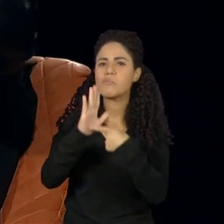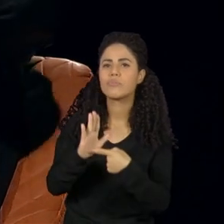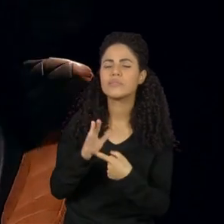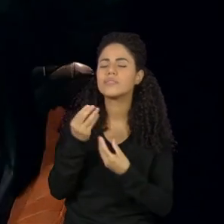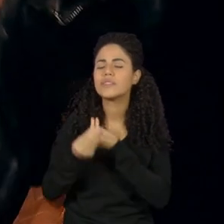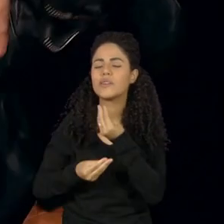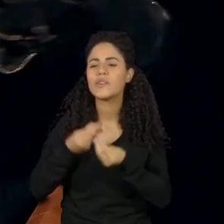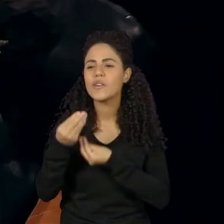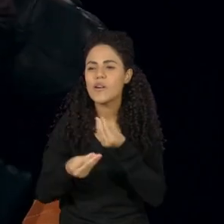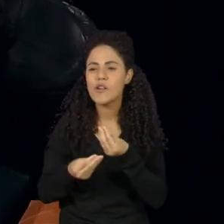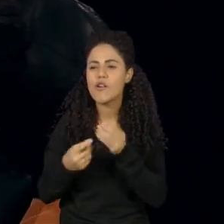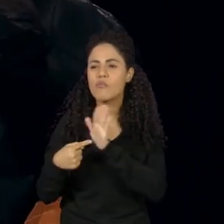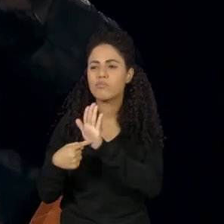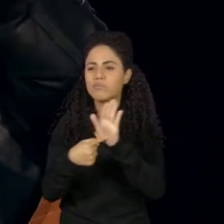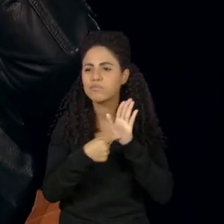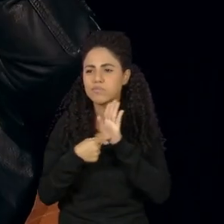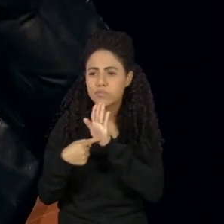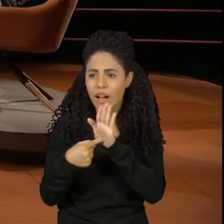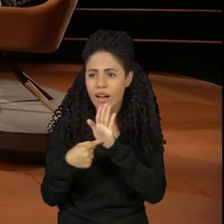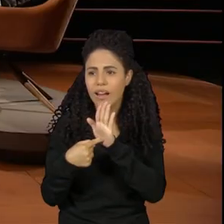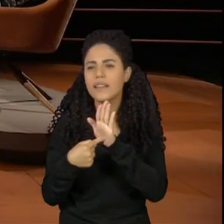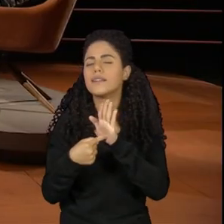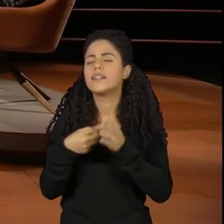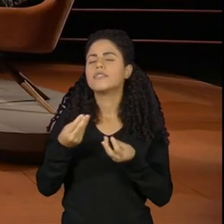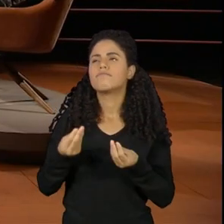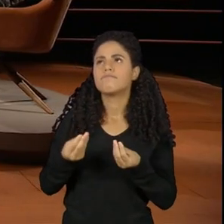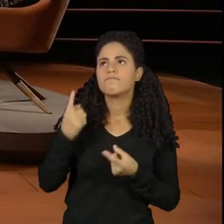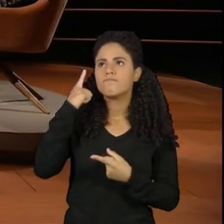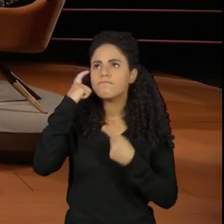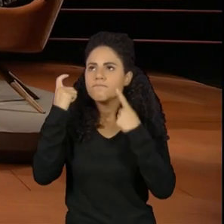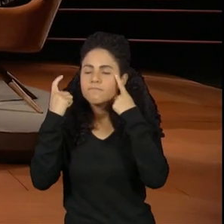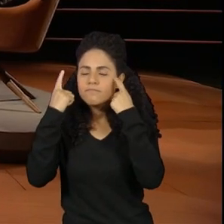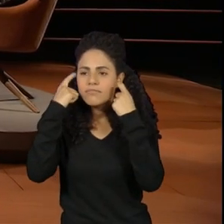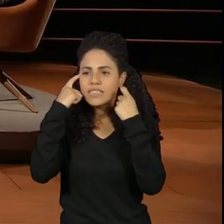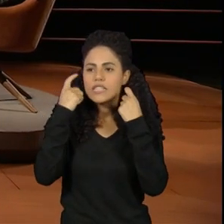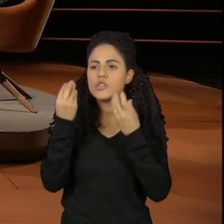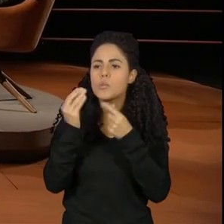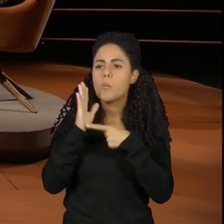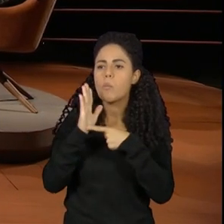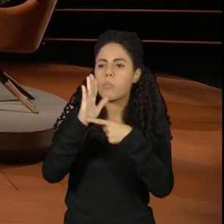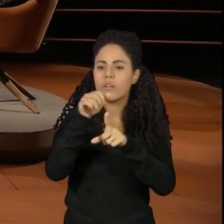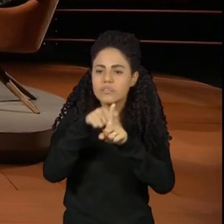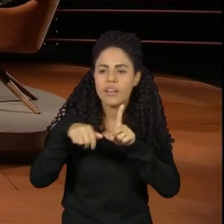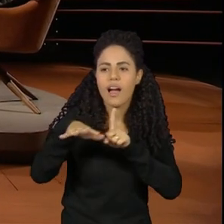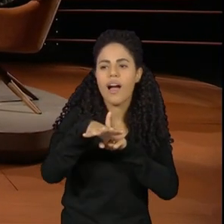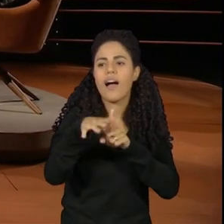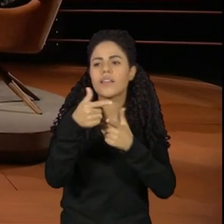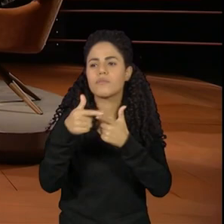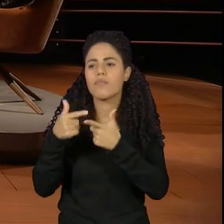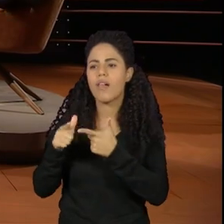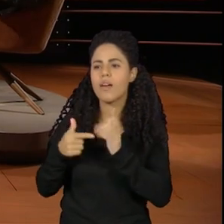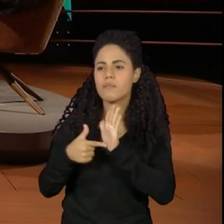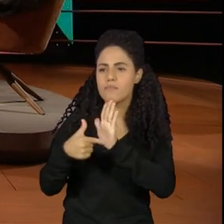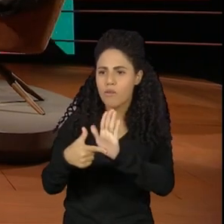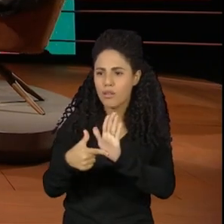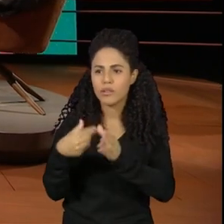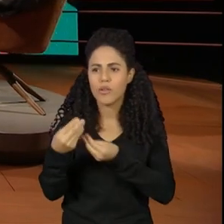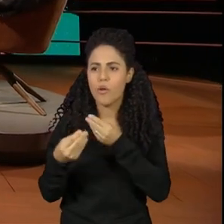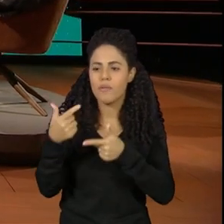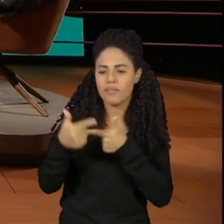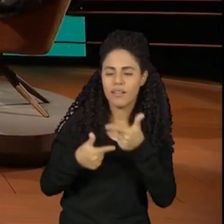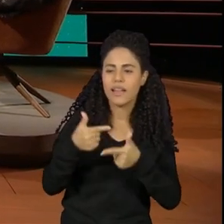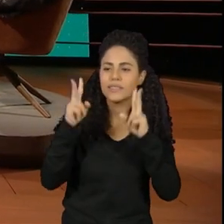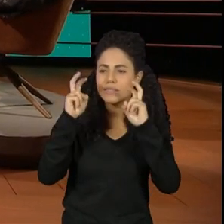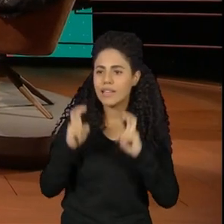vamos submergir em Cemitério de Automóveis. Eu fiquei pensando, pô... Isso tem a ver com decadência e urbanidade, que a gente trabalha com esses dois